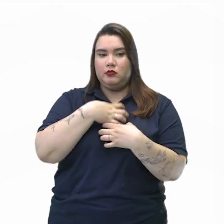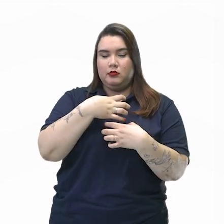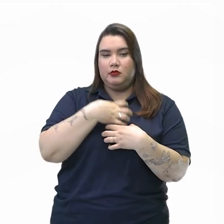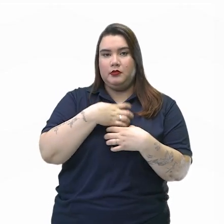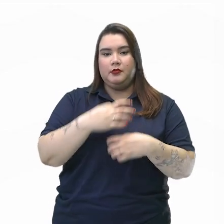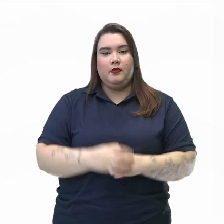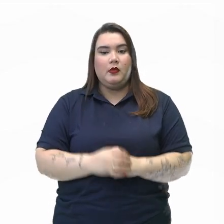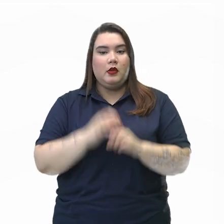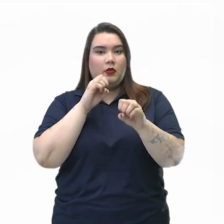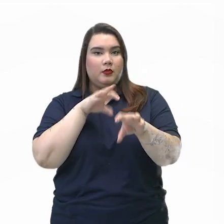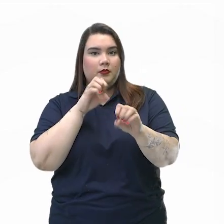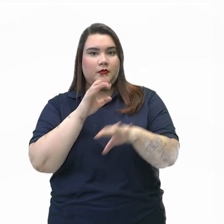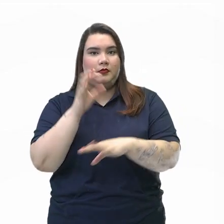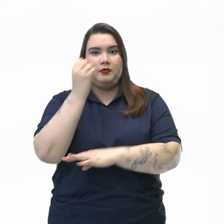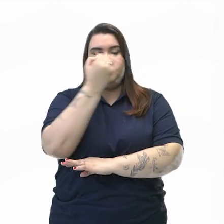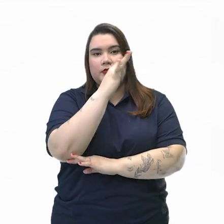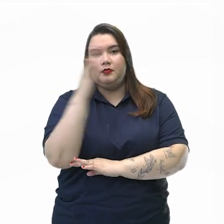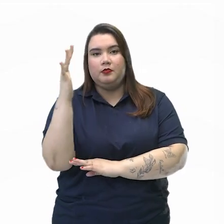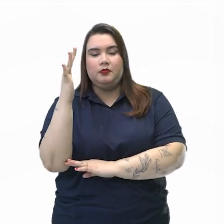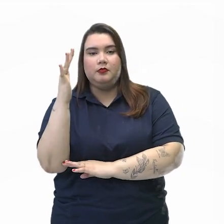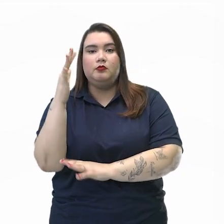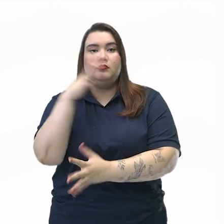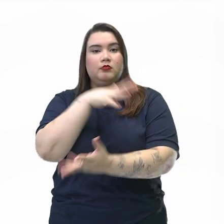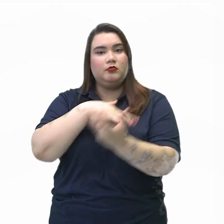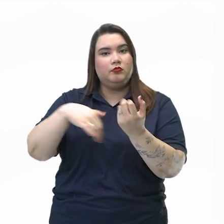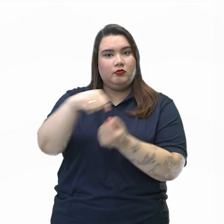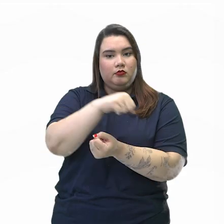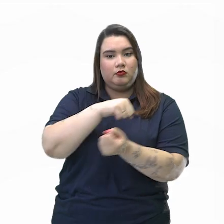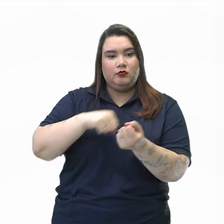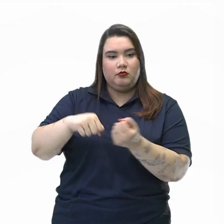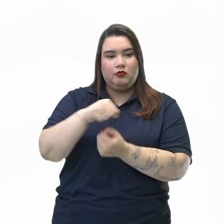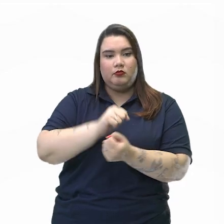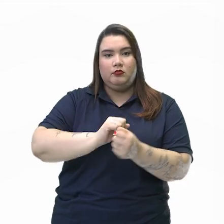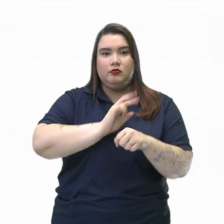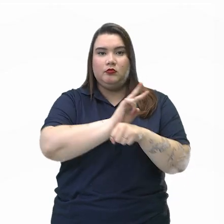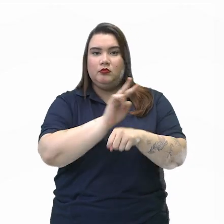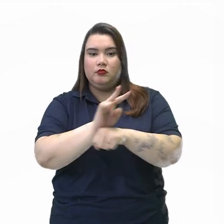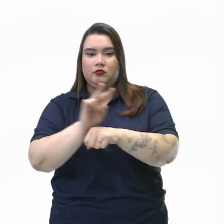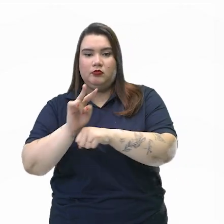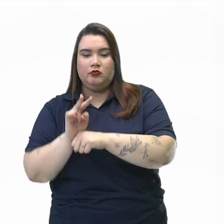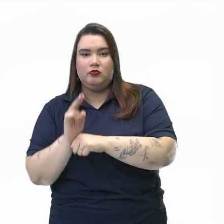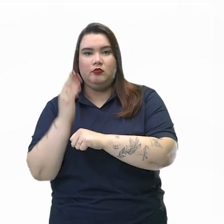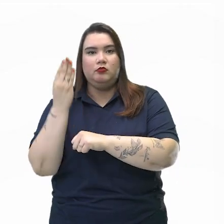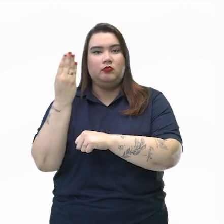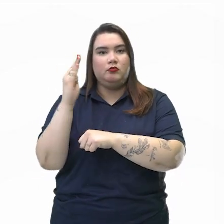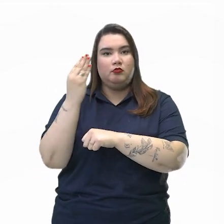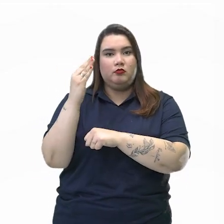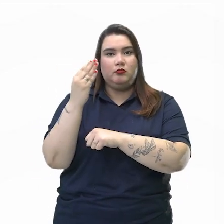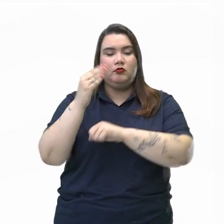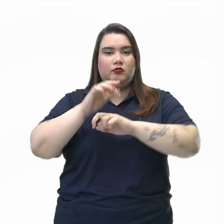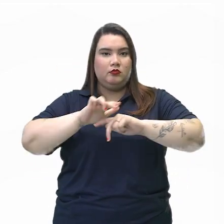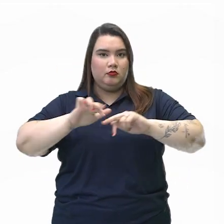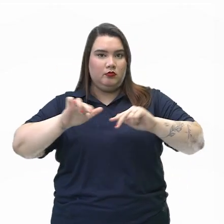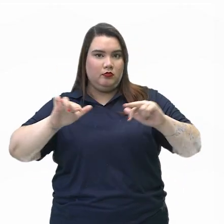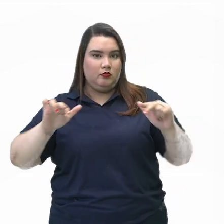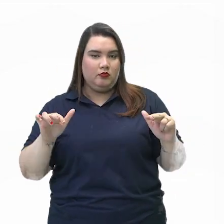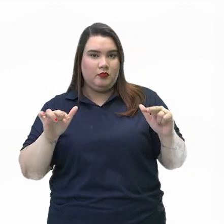bem-estar, educação ambiental, sustentabilidade e preservação